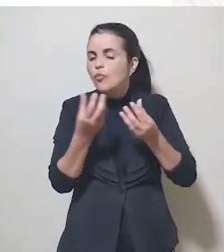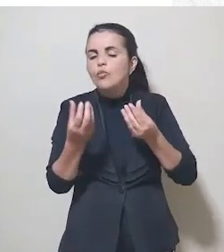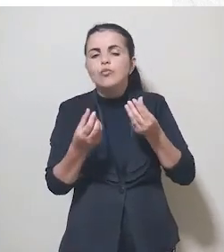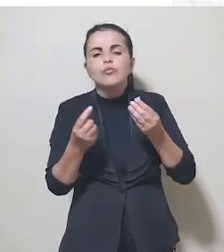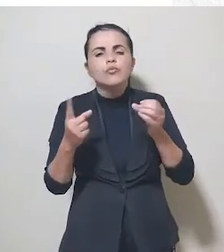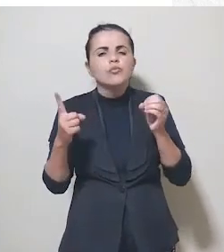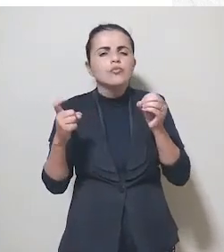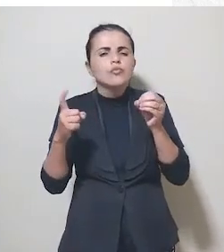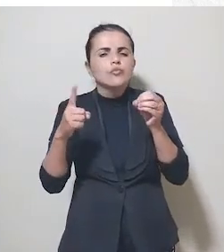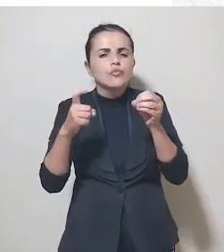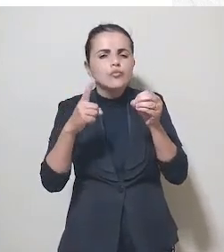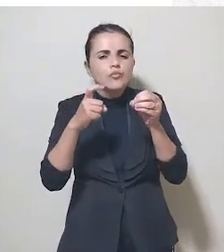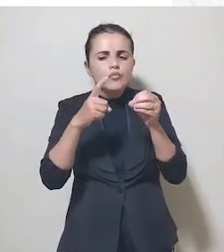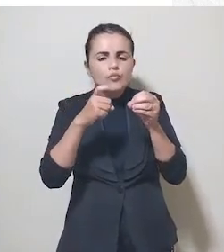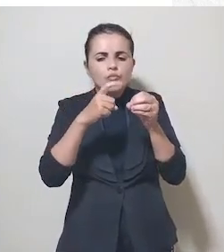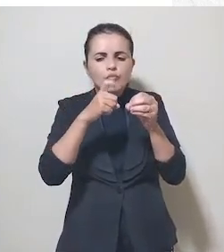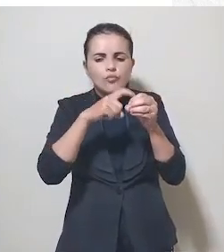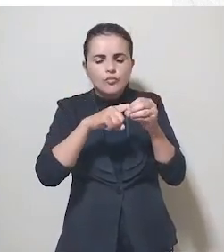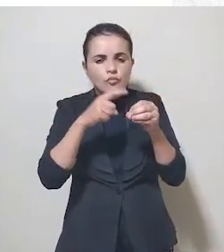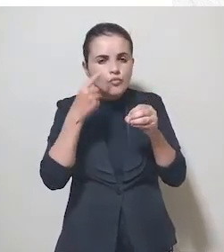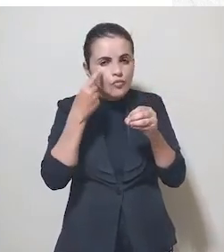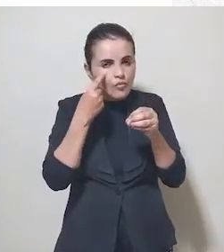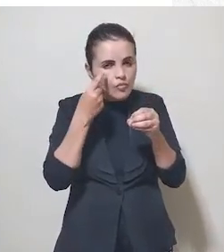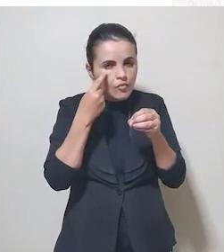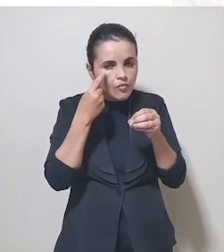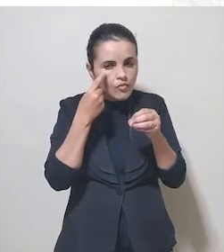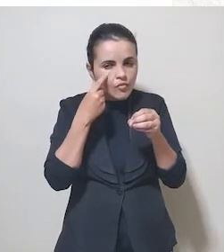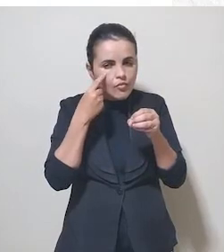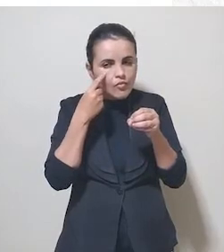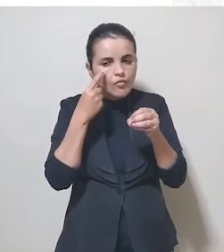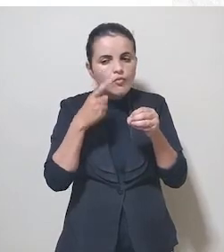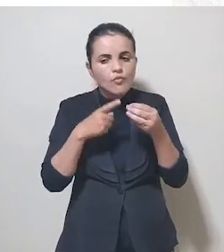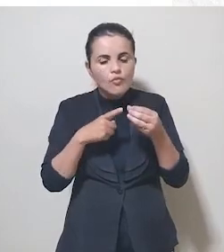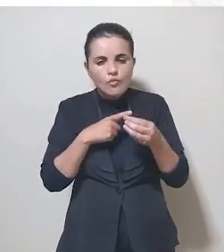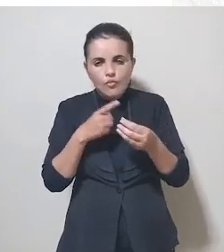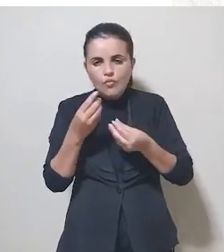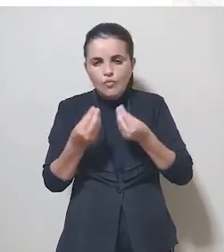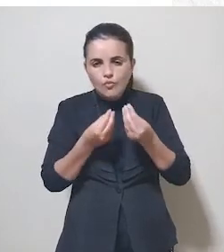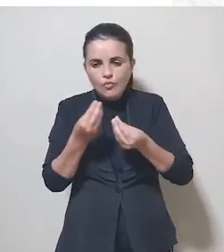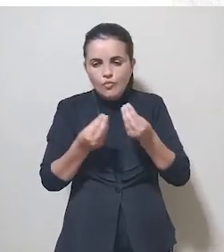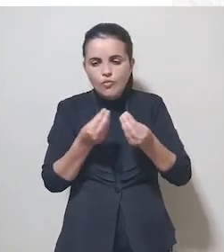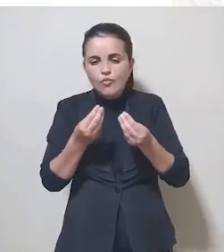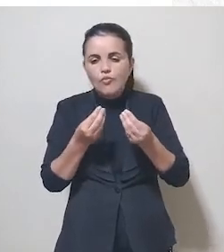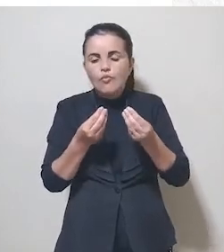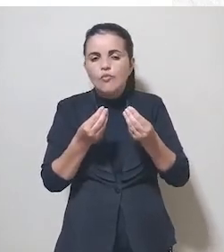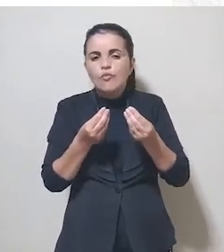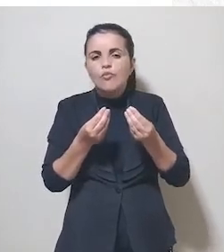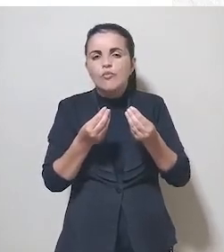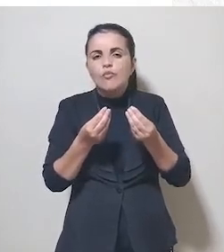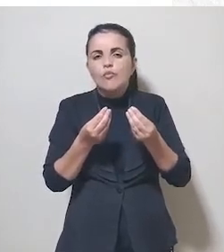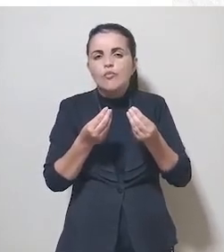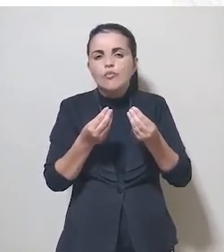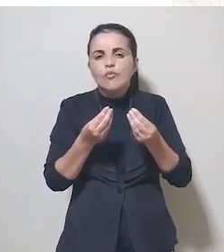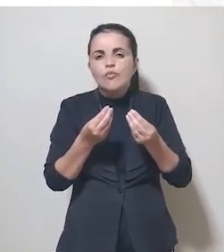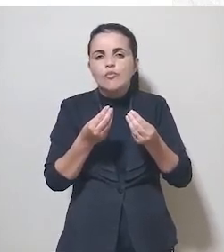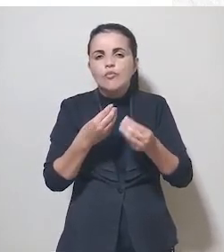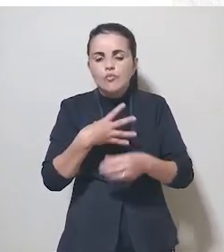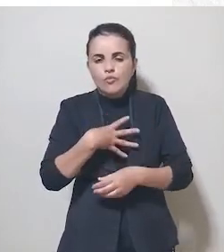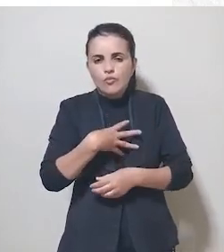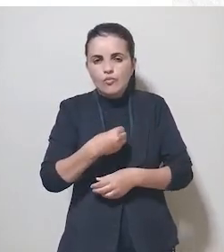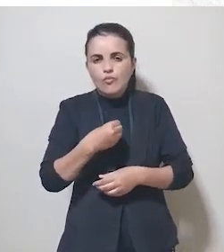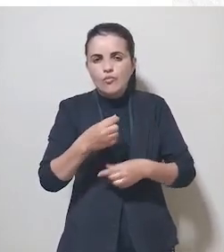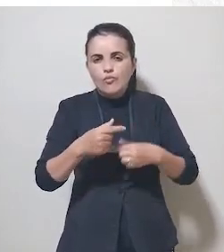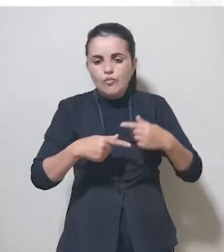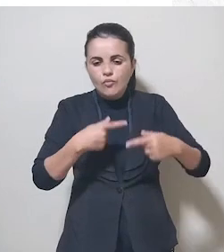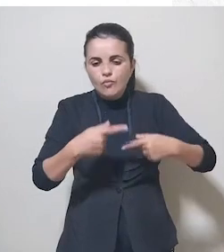é um espermatozoide. Então a gente viu toda essa parte dos órgãos que estão relacionados com o sistema reprodutor, mas não